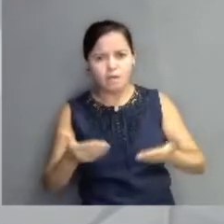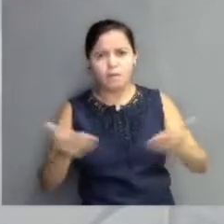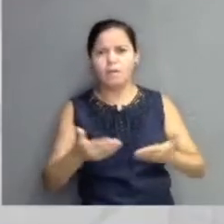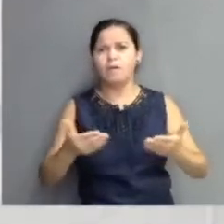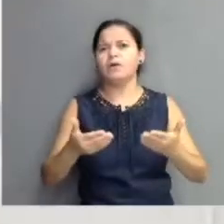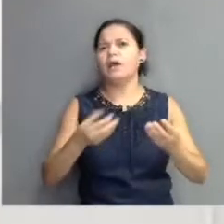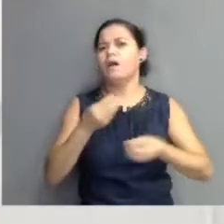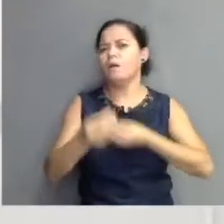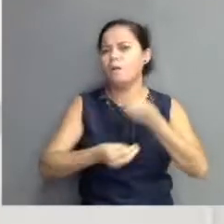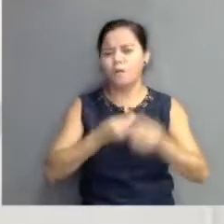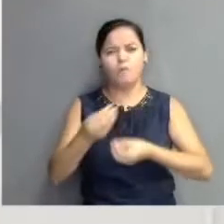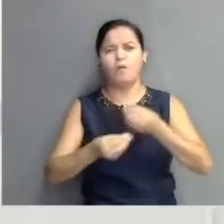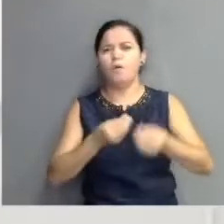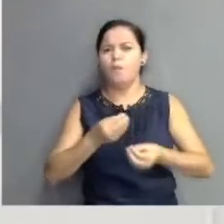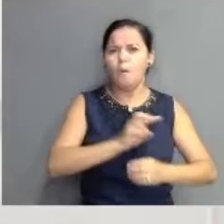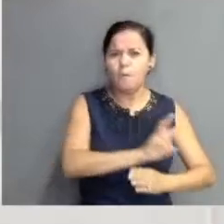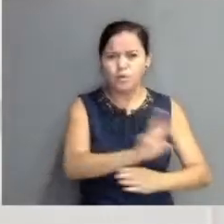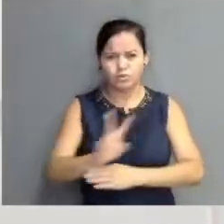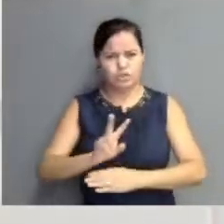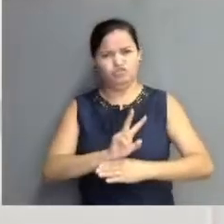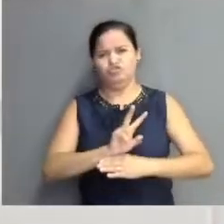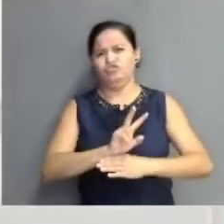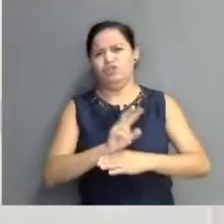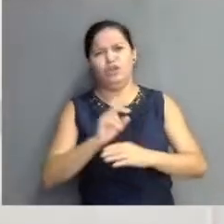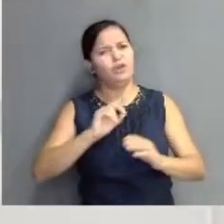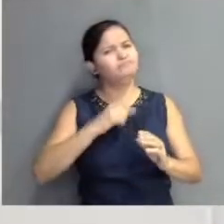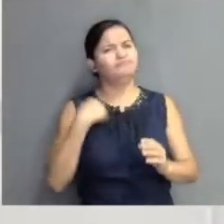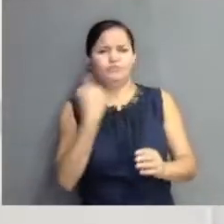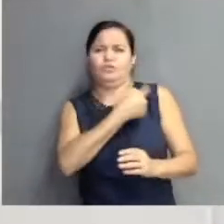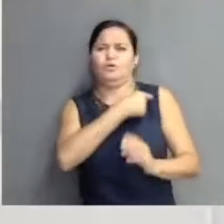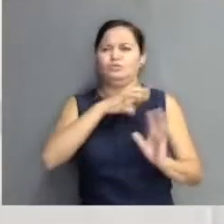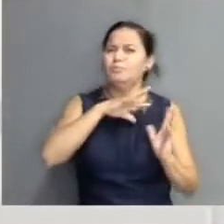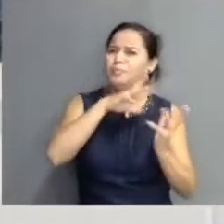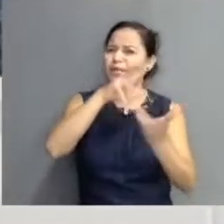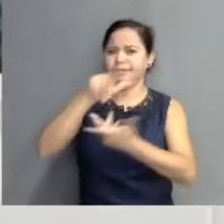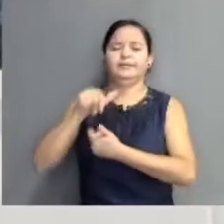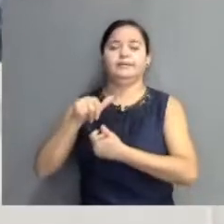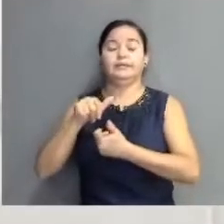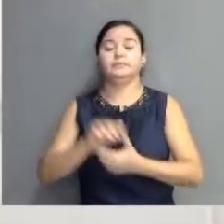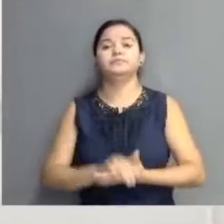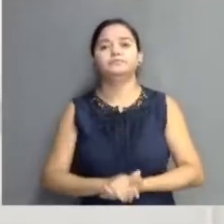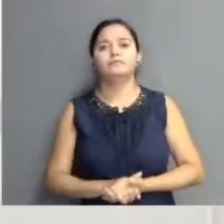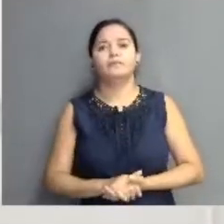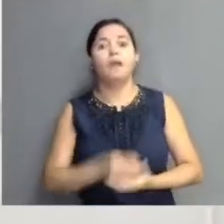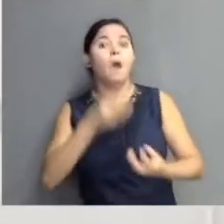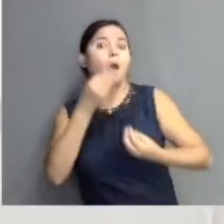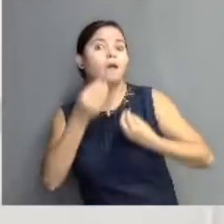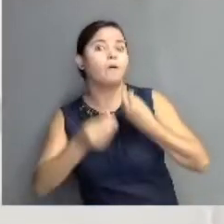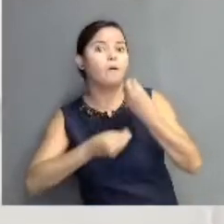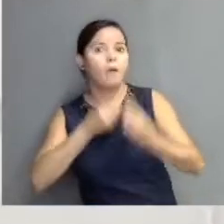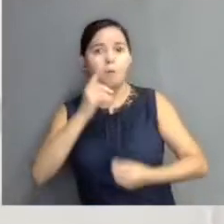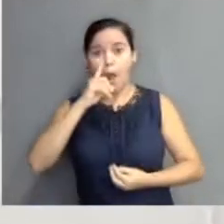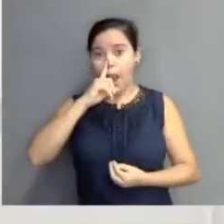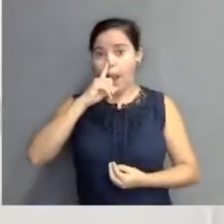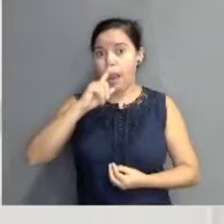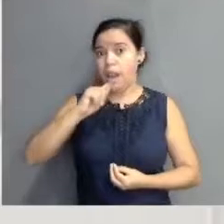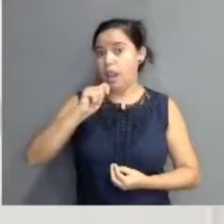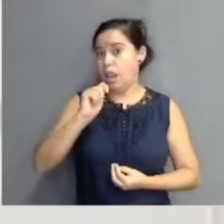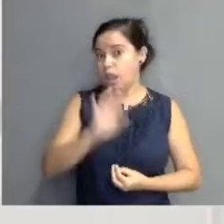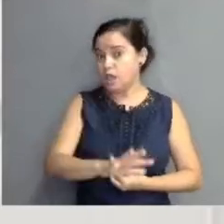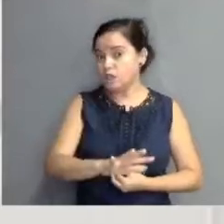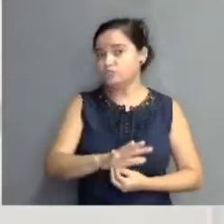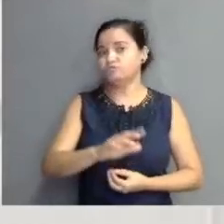da preservação do nosso planeta. E gerenciar o lixo de forma sustentável e